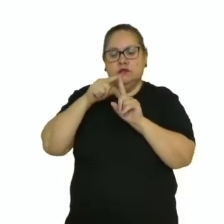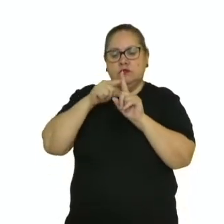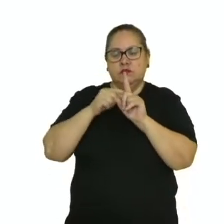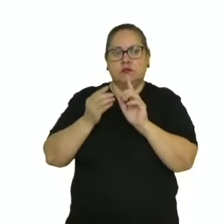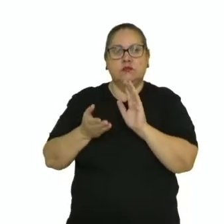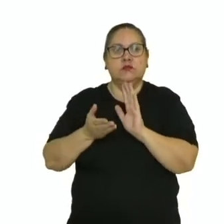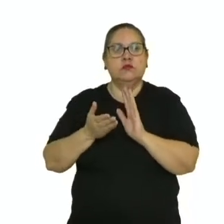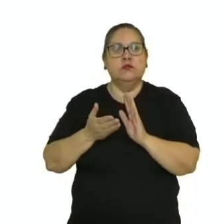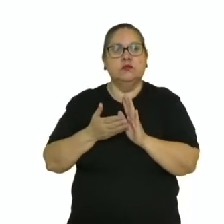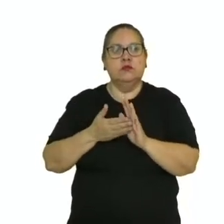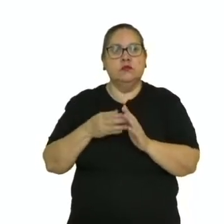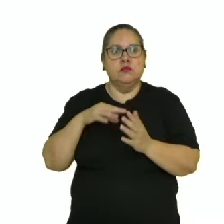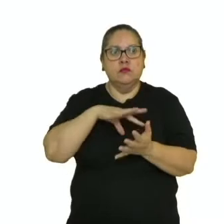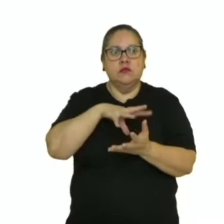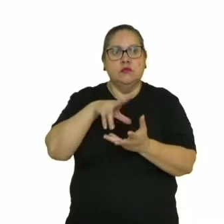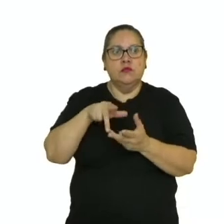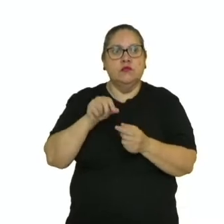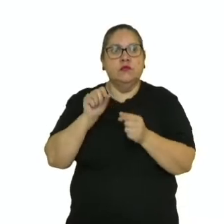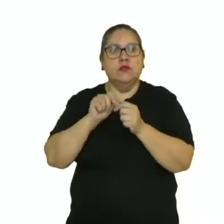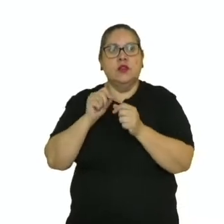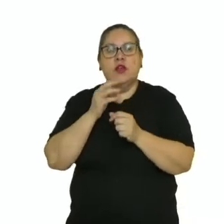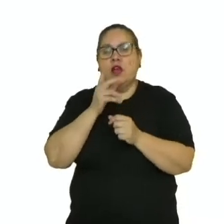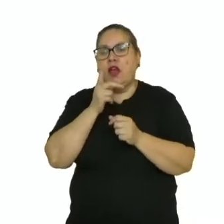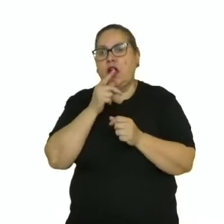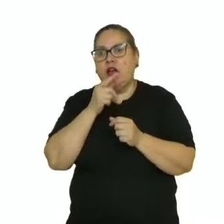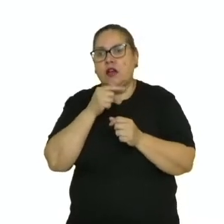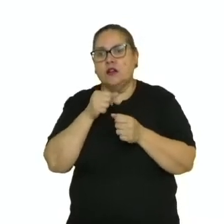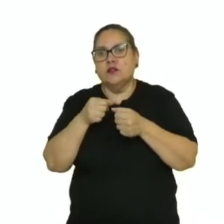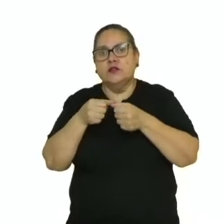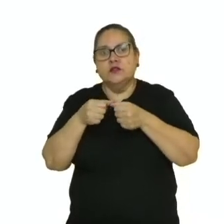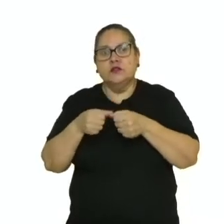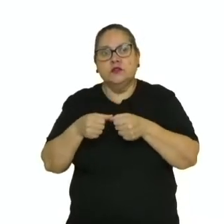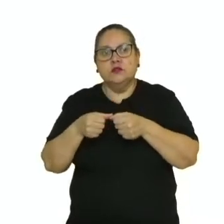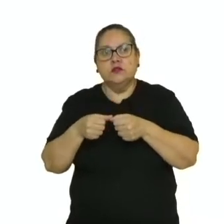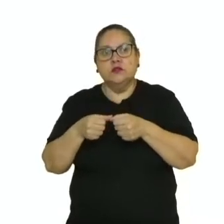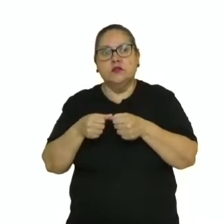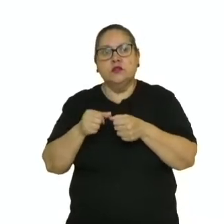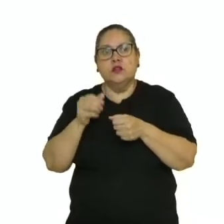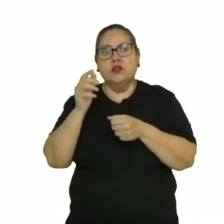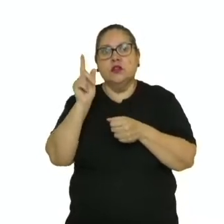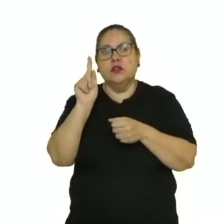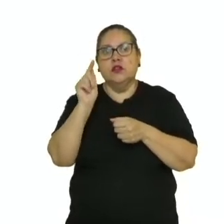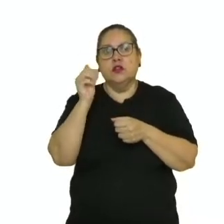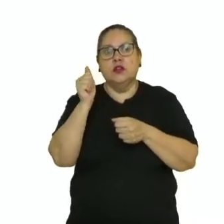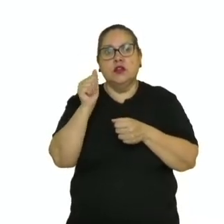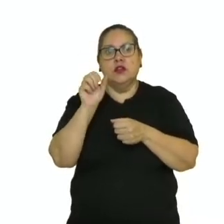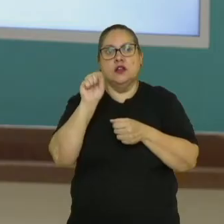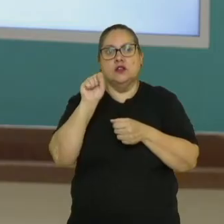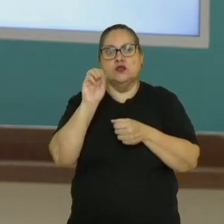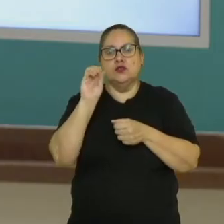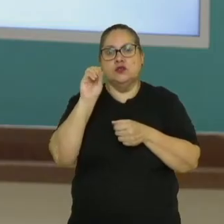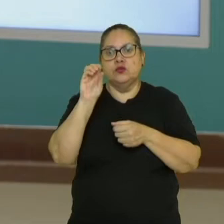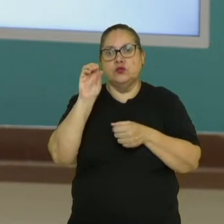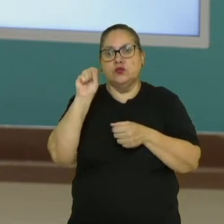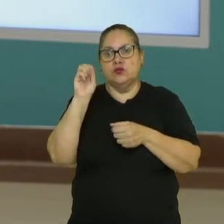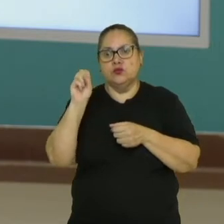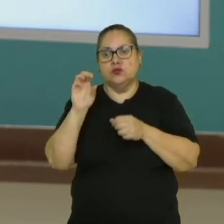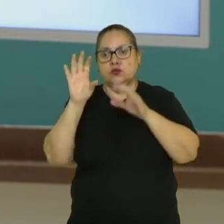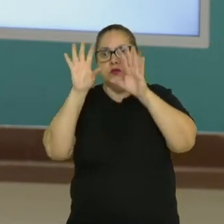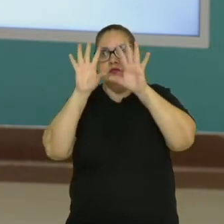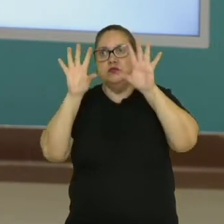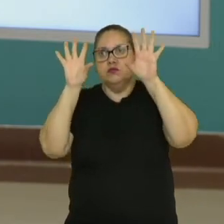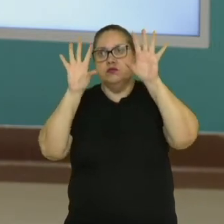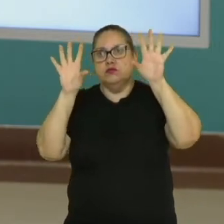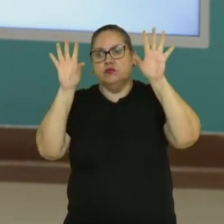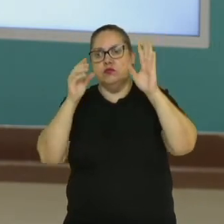temperatura elevada do nosso planeta fazia com que a água permanecesse então no estado gasoso na atmosfera. Lembra que eu falei quando